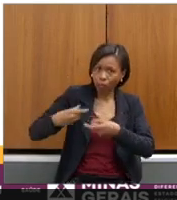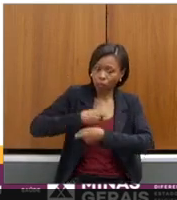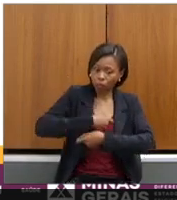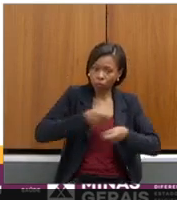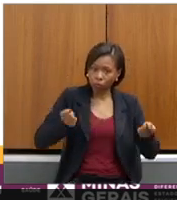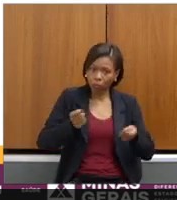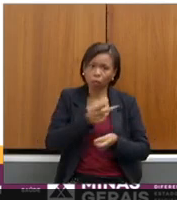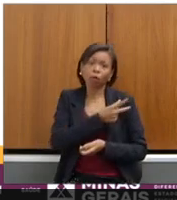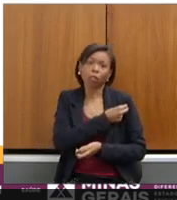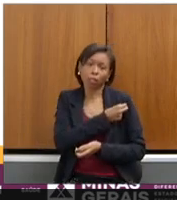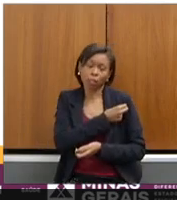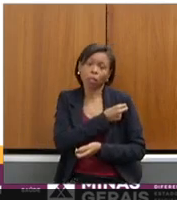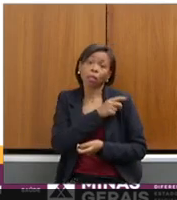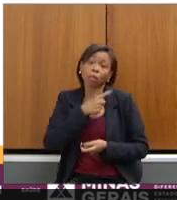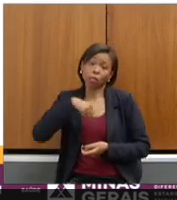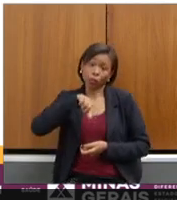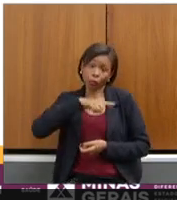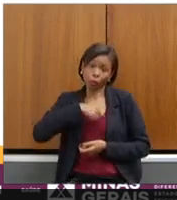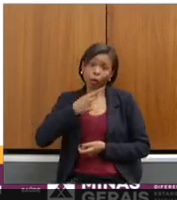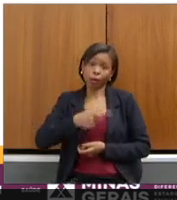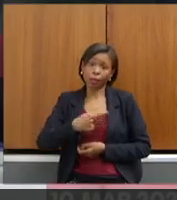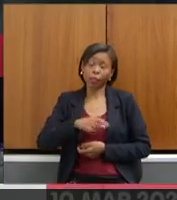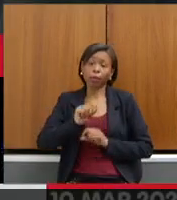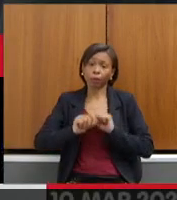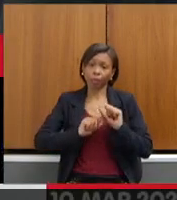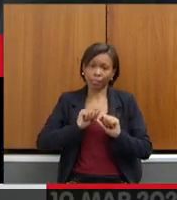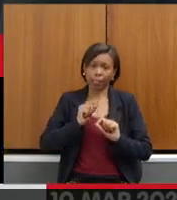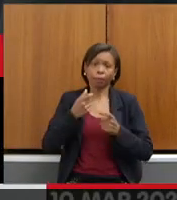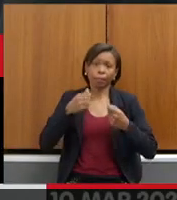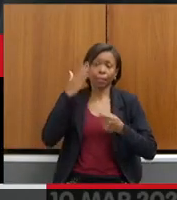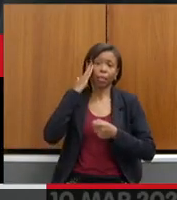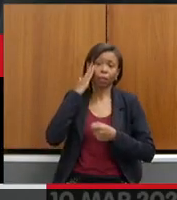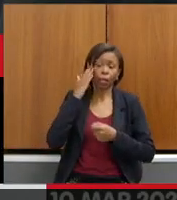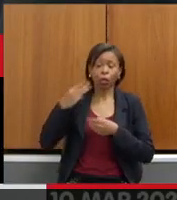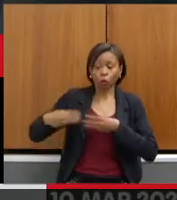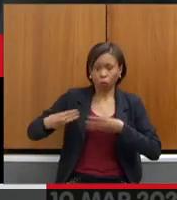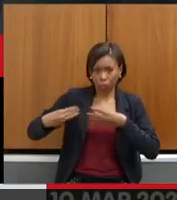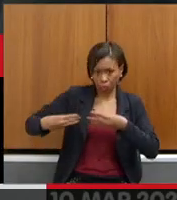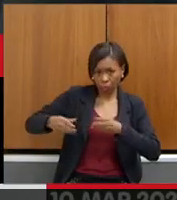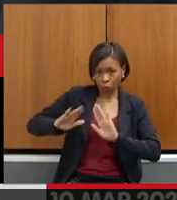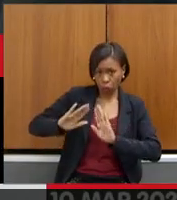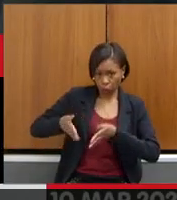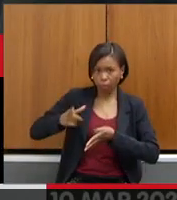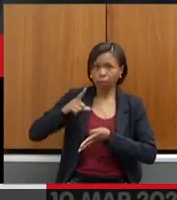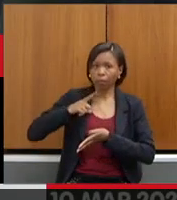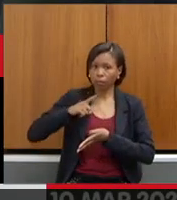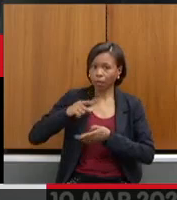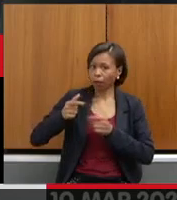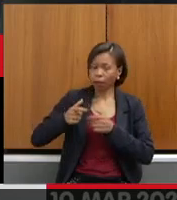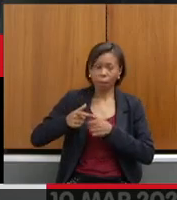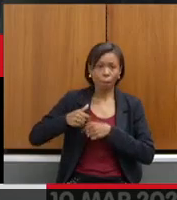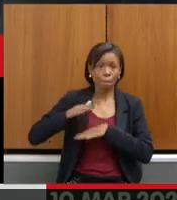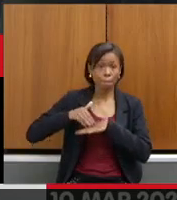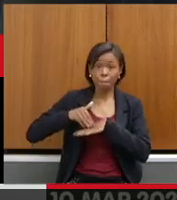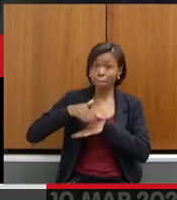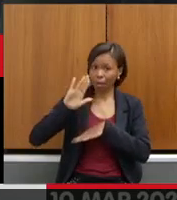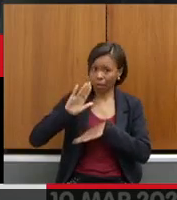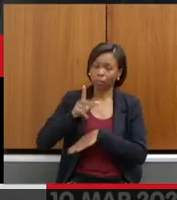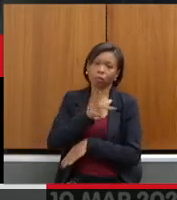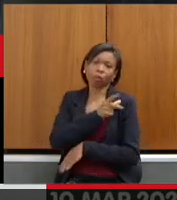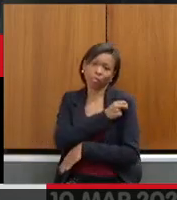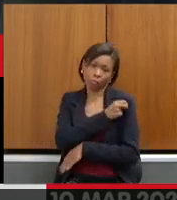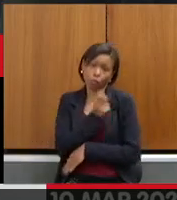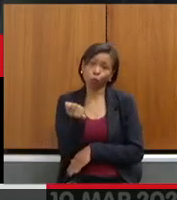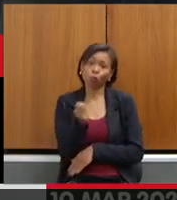nesse caso Nossa me levar em consideração que o ministério já tem mais vacinas adquiridas do que a população